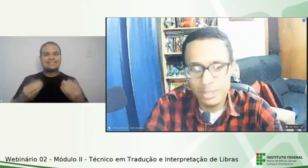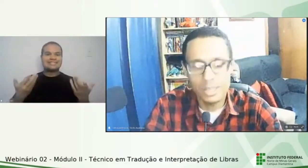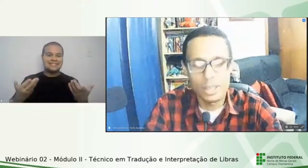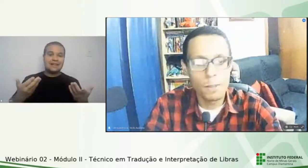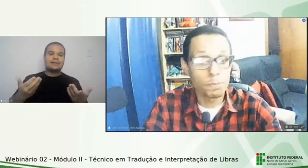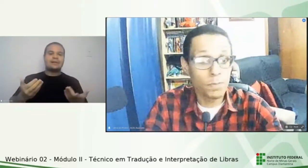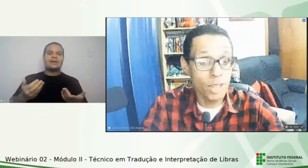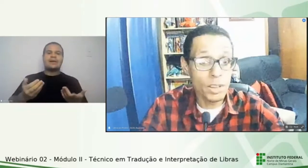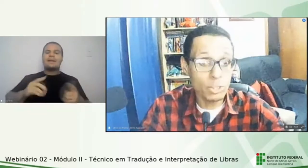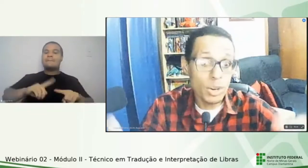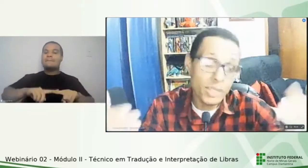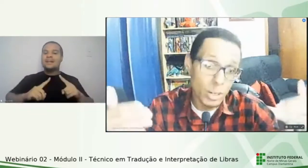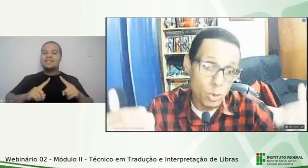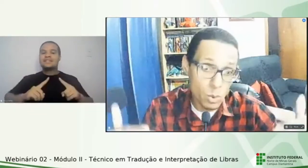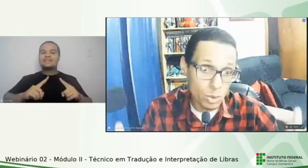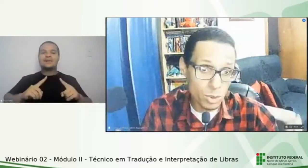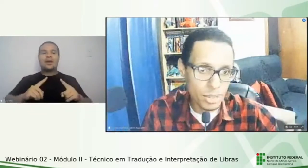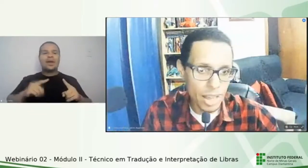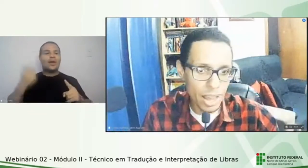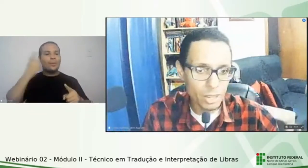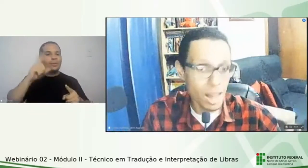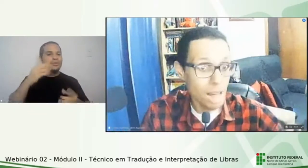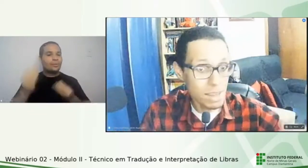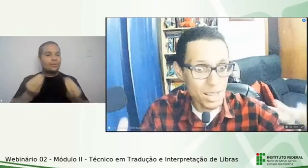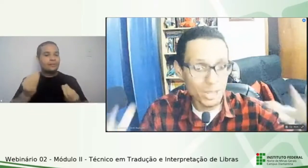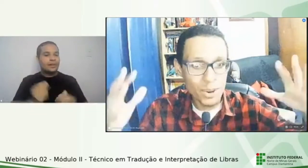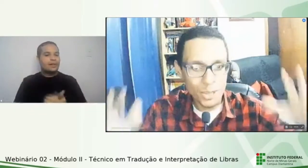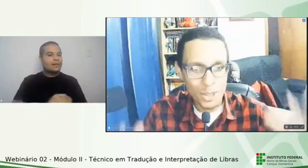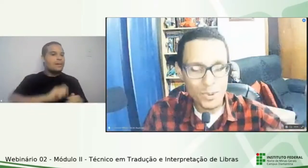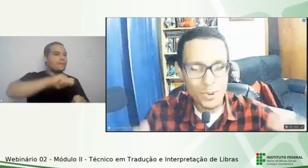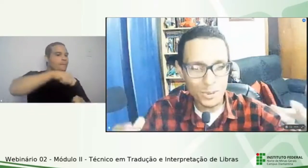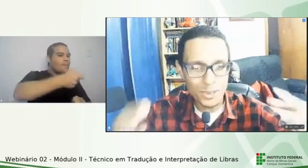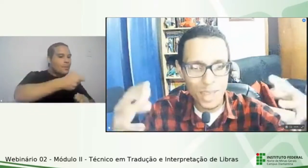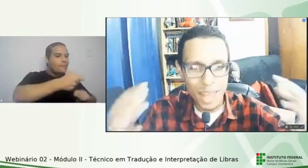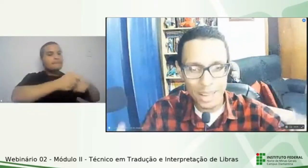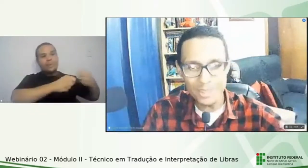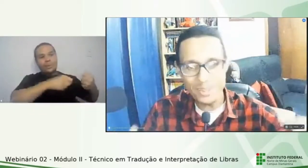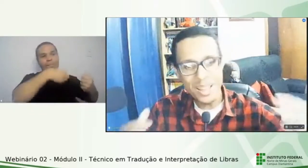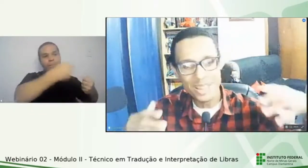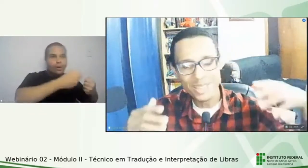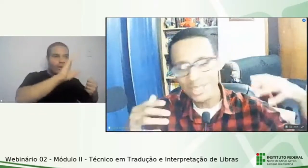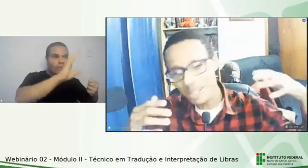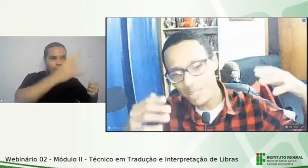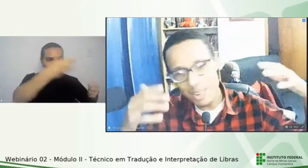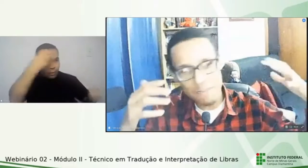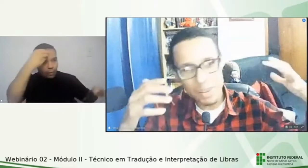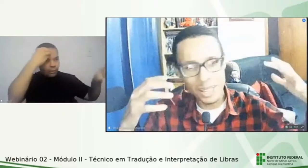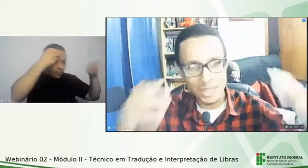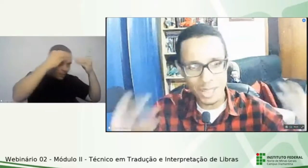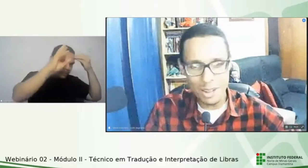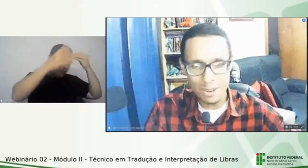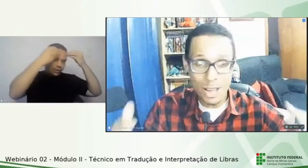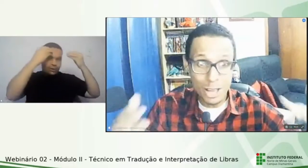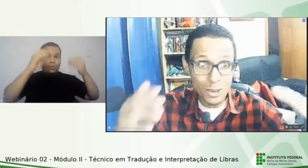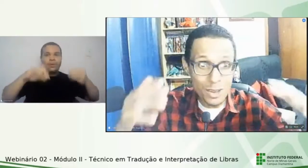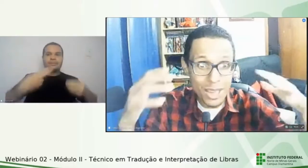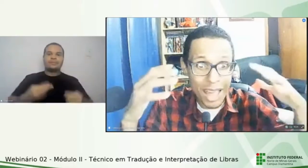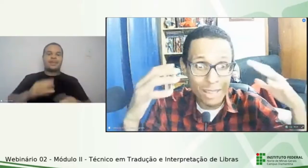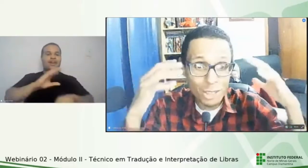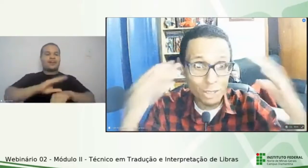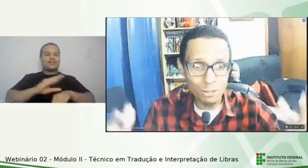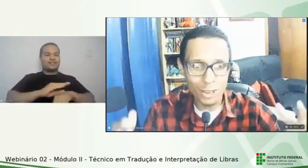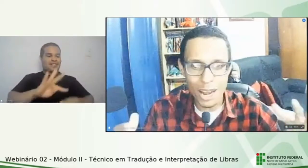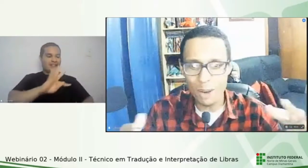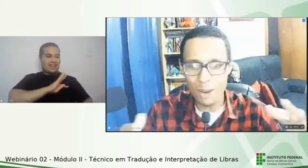sinais. Não é só estar no curso técnico. Ah, beleza, agora eu tenho um curso técnico de tradução e interpretação do IE,